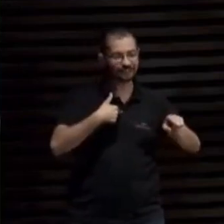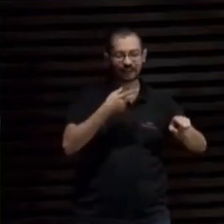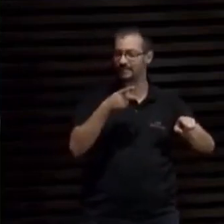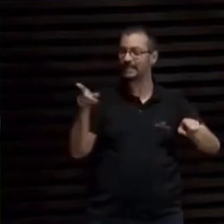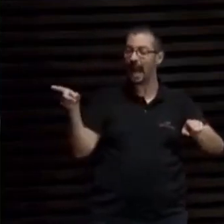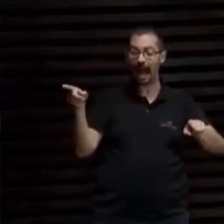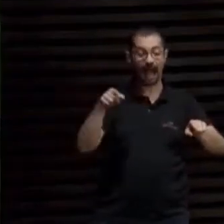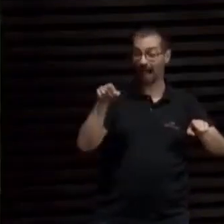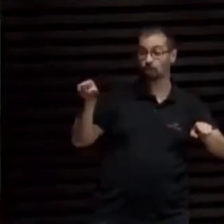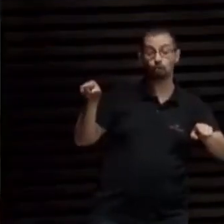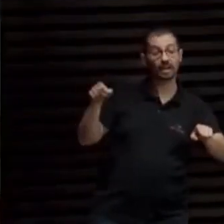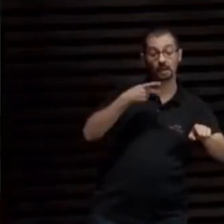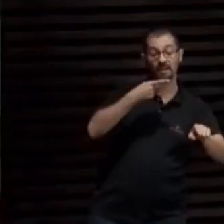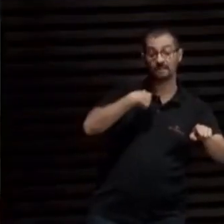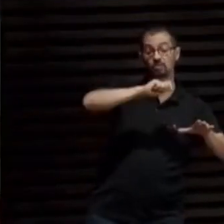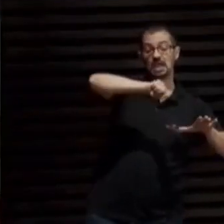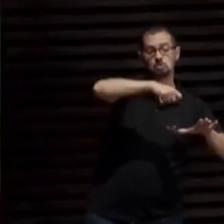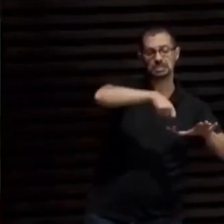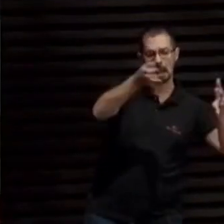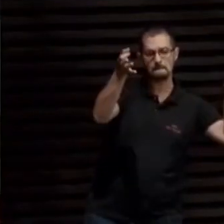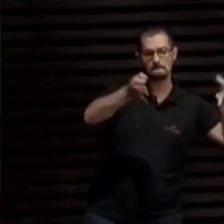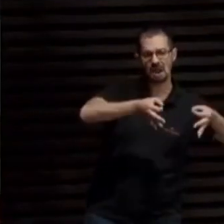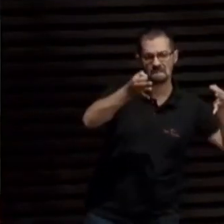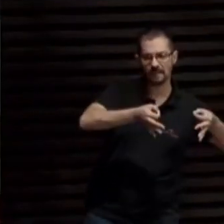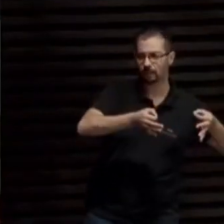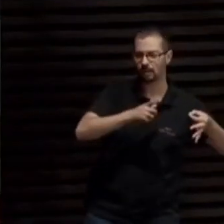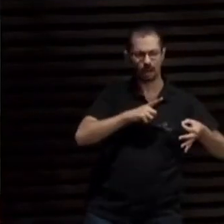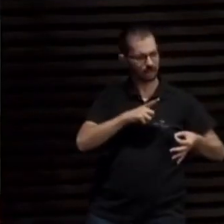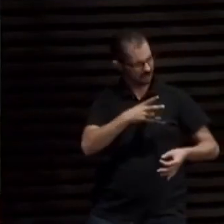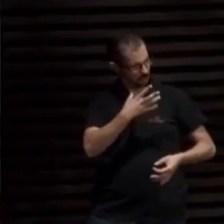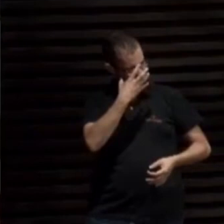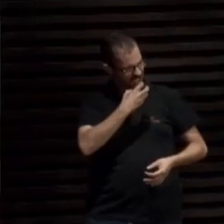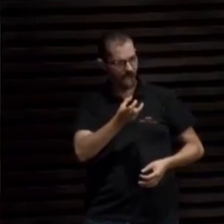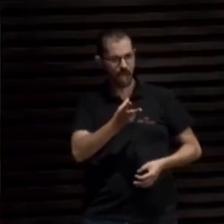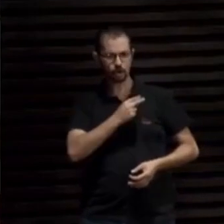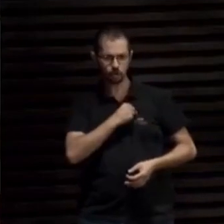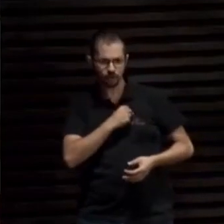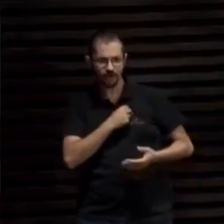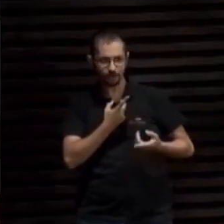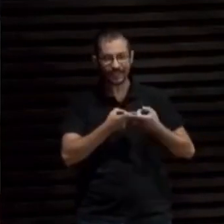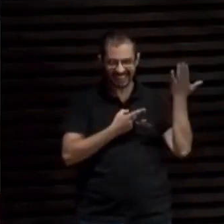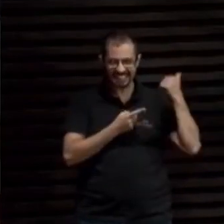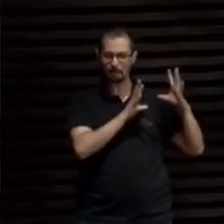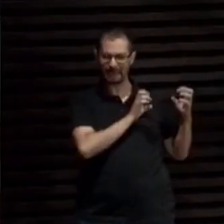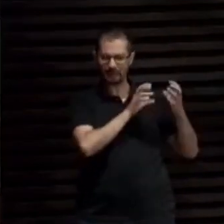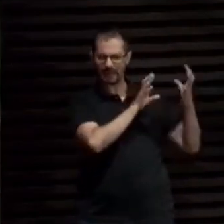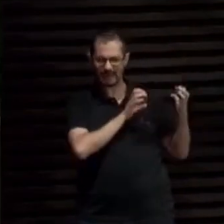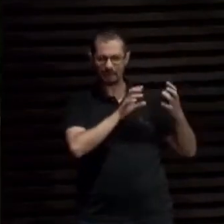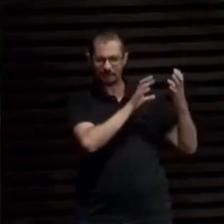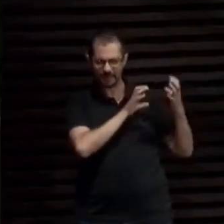um caso que a outra tinha dito de modo construtivo. Sabe o que aconteceu?